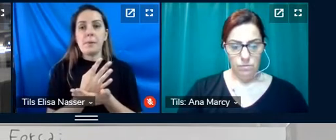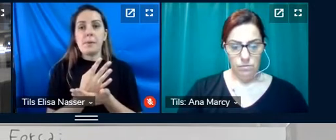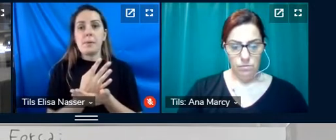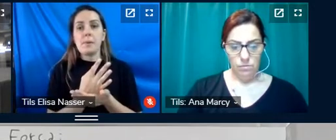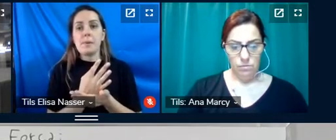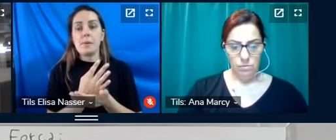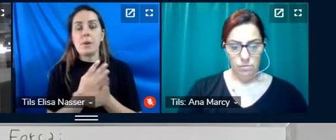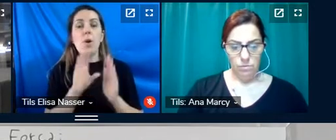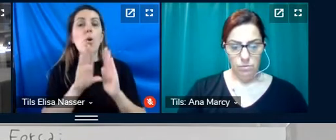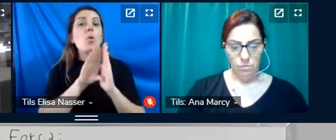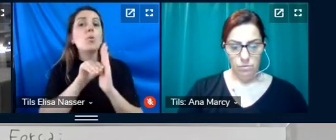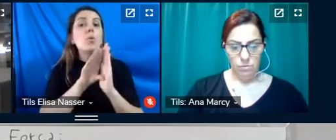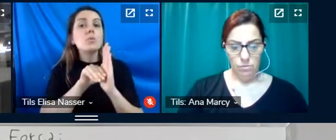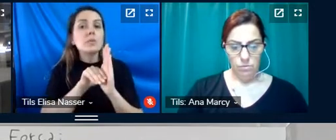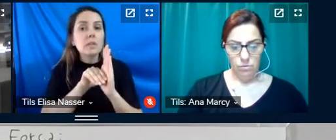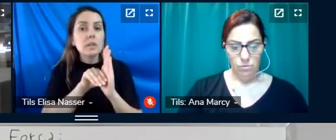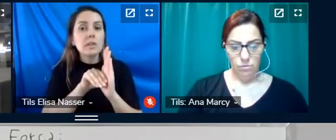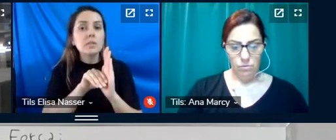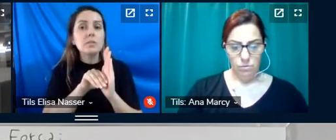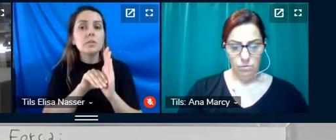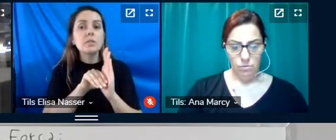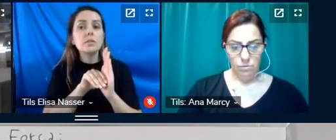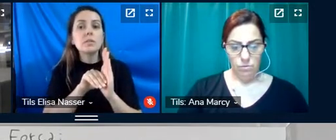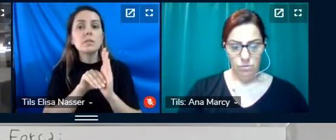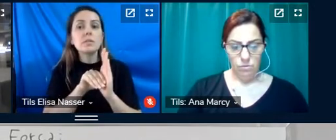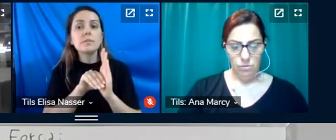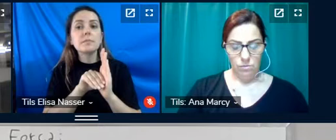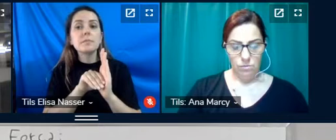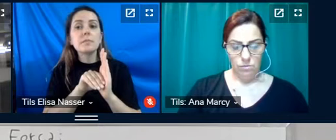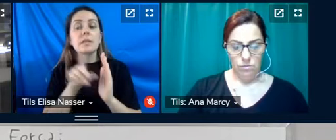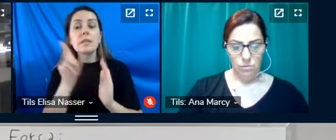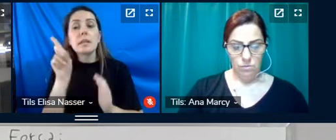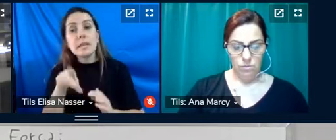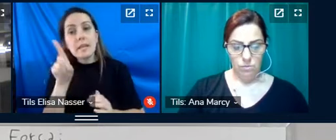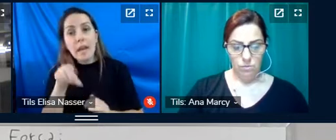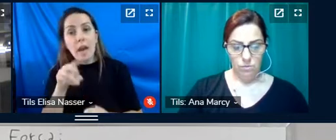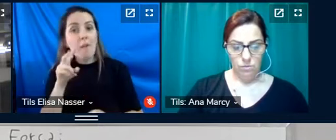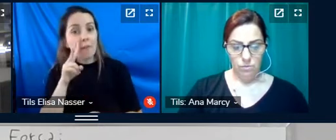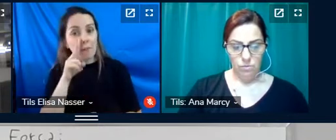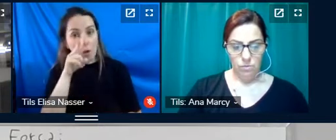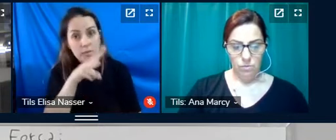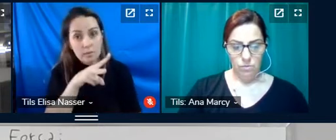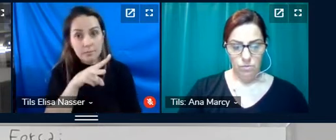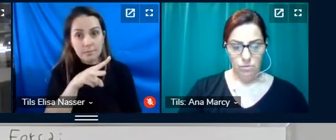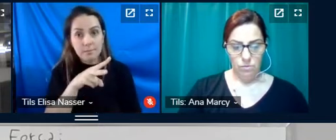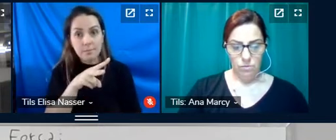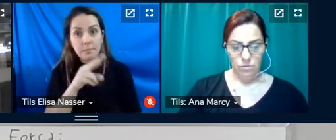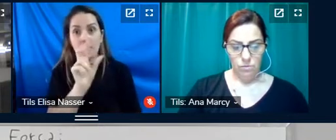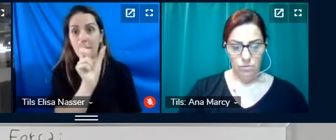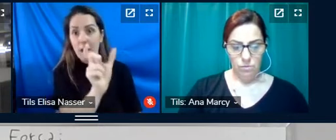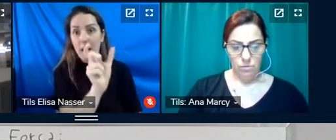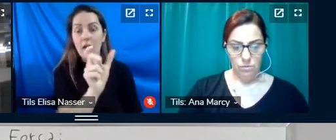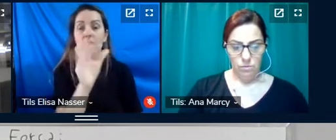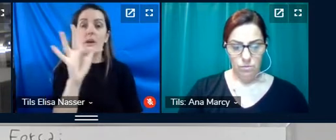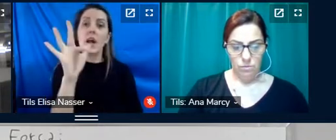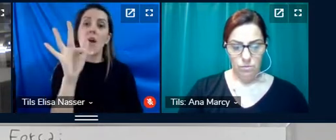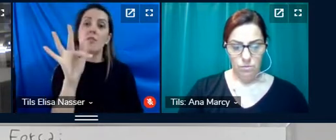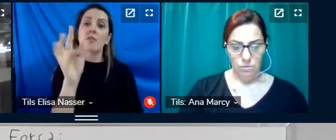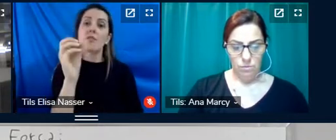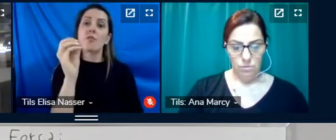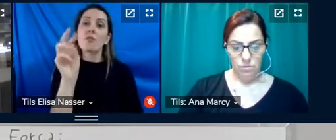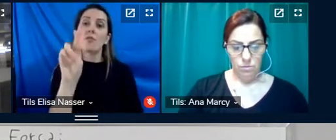através de um conceito criado que a gente chama de força. Tá? Então a força, ela não está na natureza. A natureza não está nem aí para